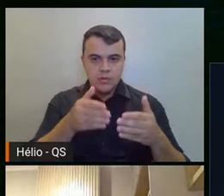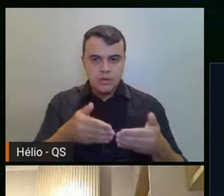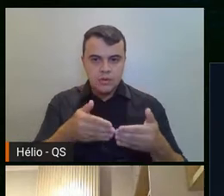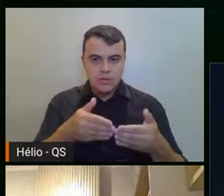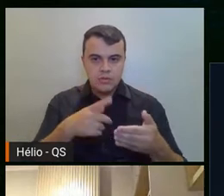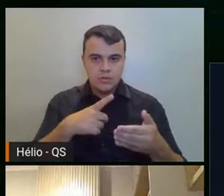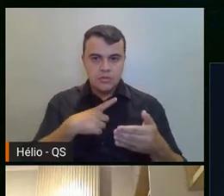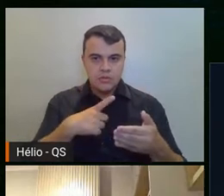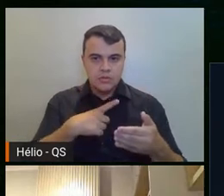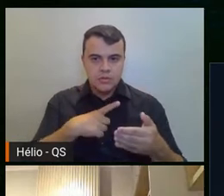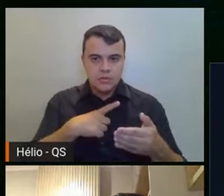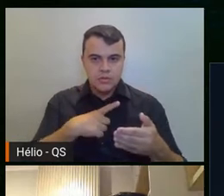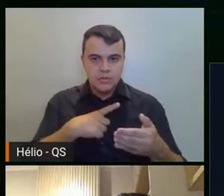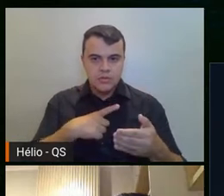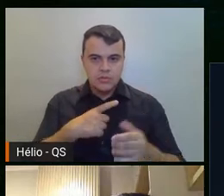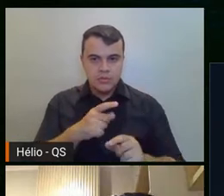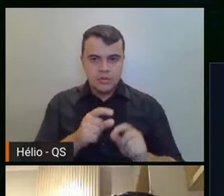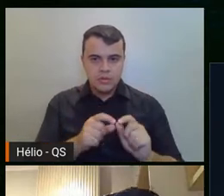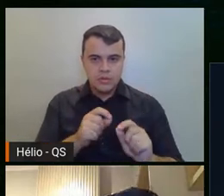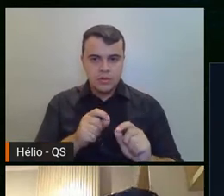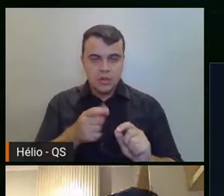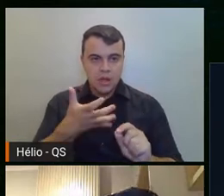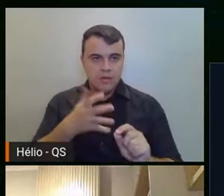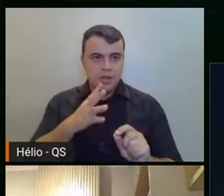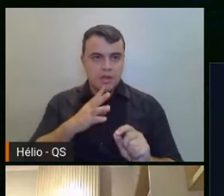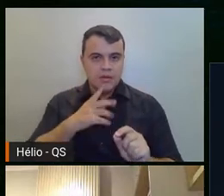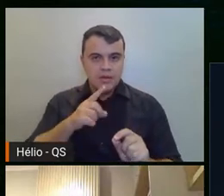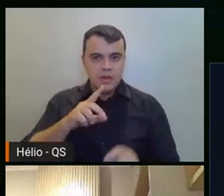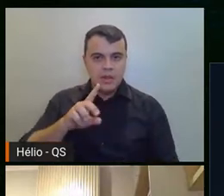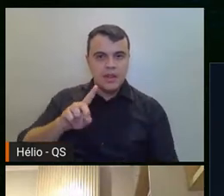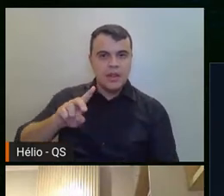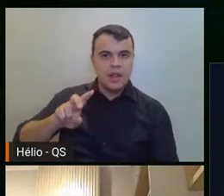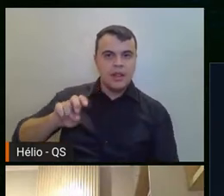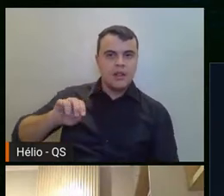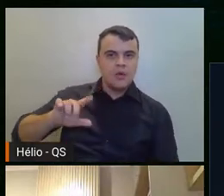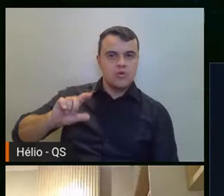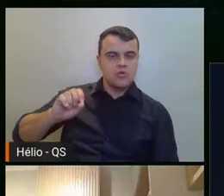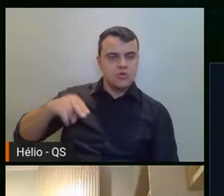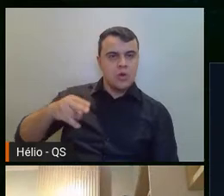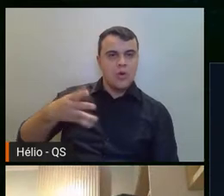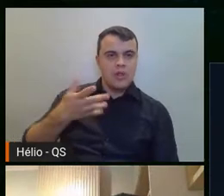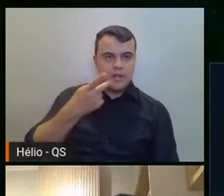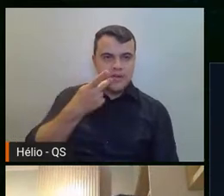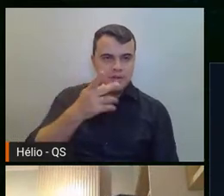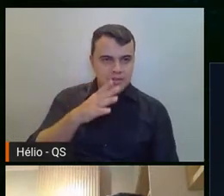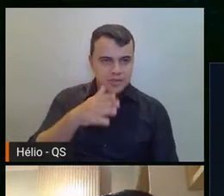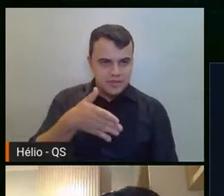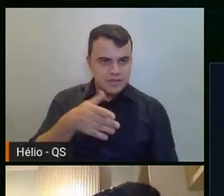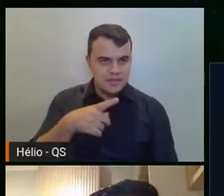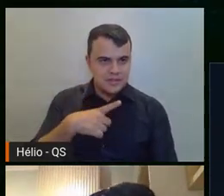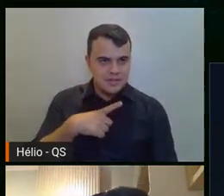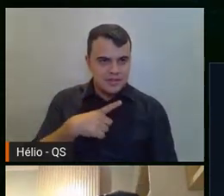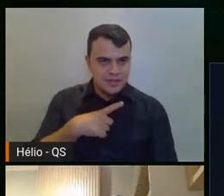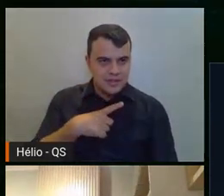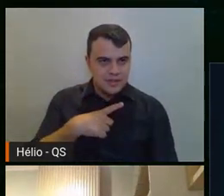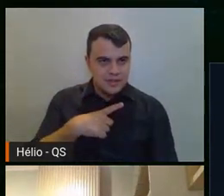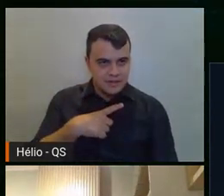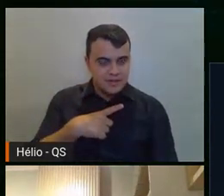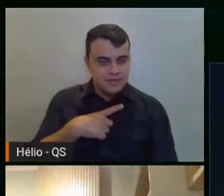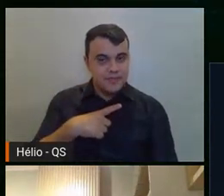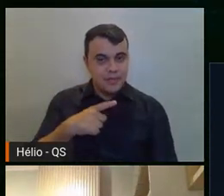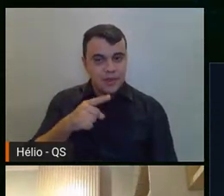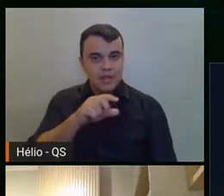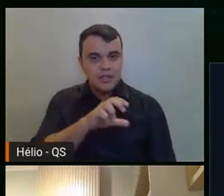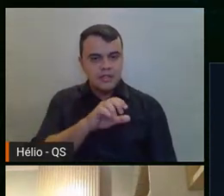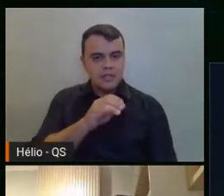que quem vai fazer Inclusive é o nosso mestre de nilção então que tá fazendo na verdade então é o